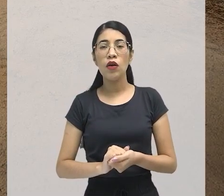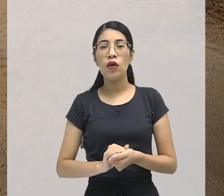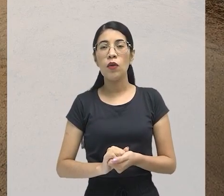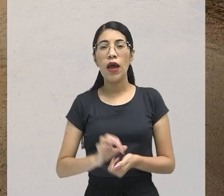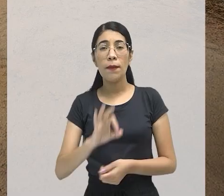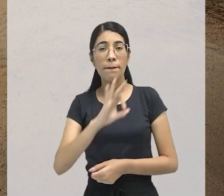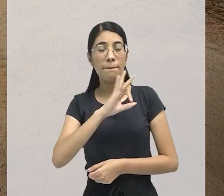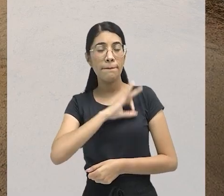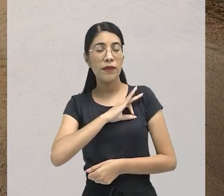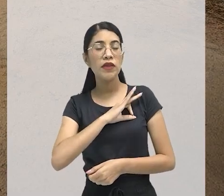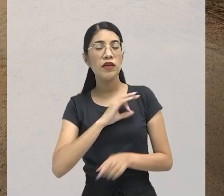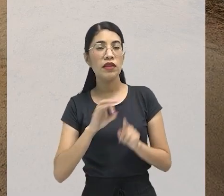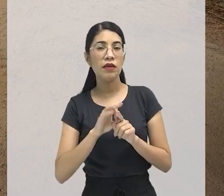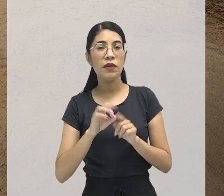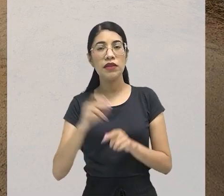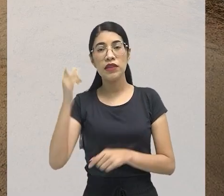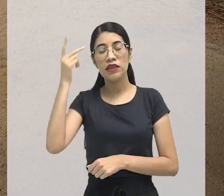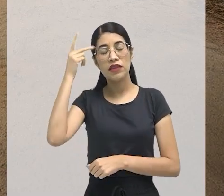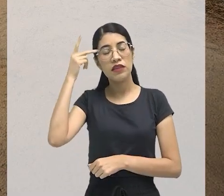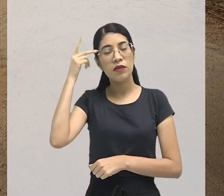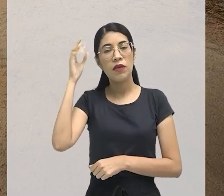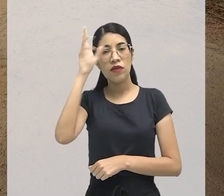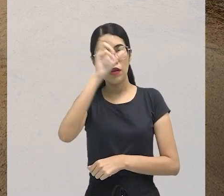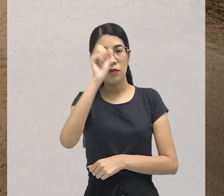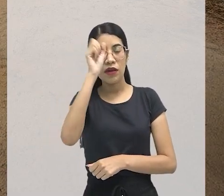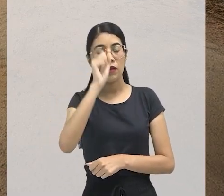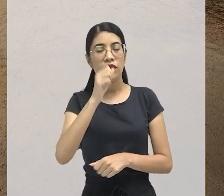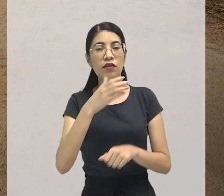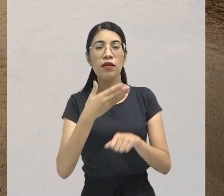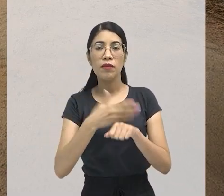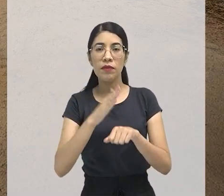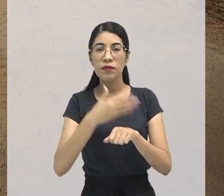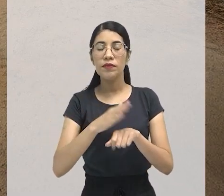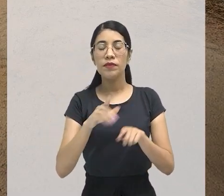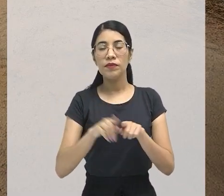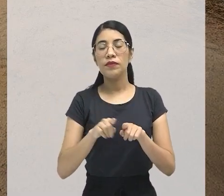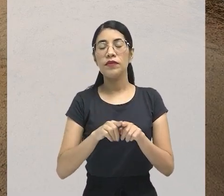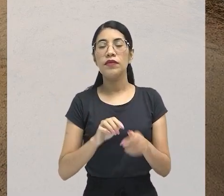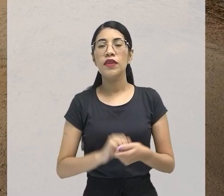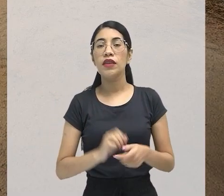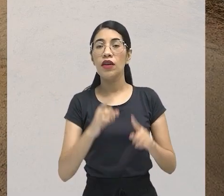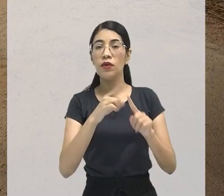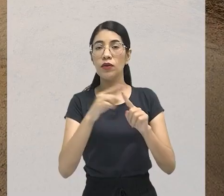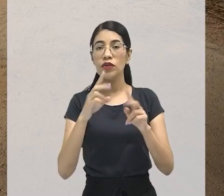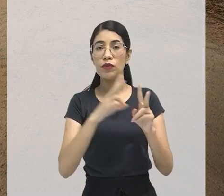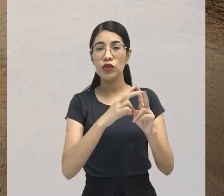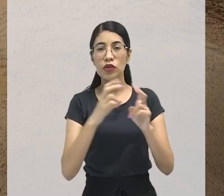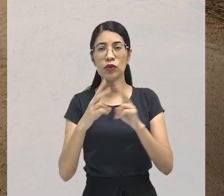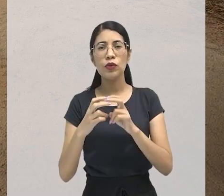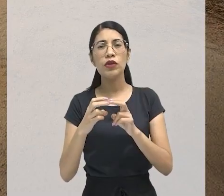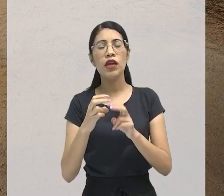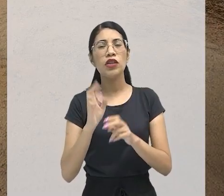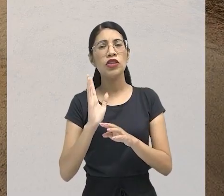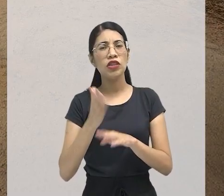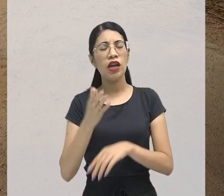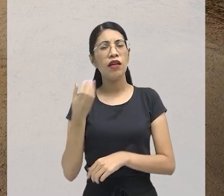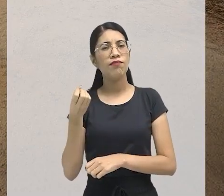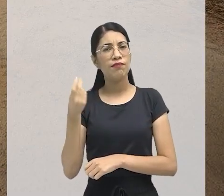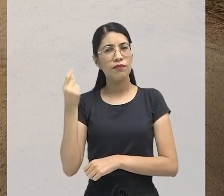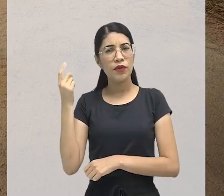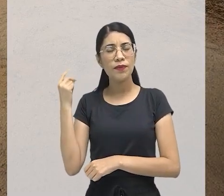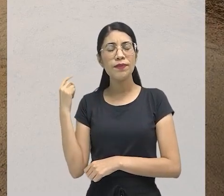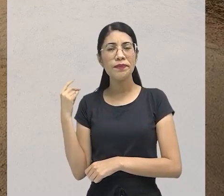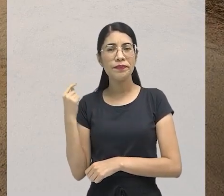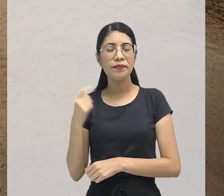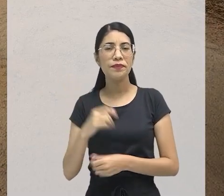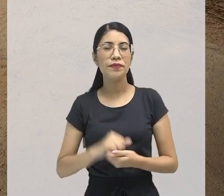policiais do estado de São Paulo. Então, olha aí, ó, bacana. E é uma modalidade bem antiga, como já estamos falando aí,